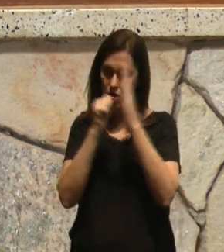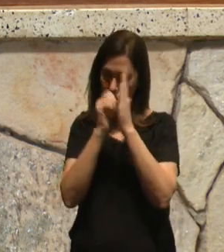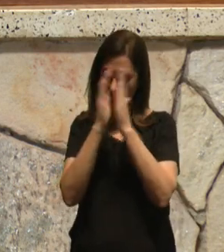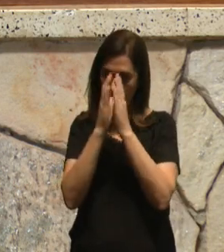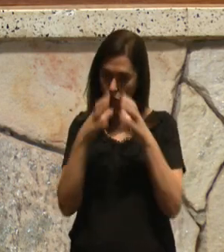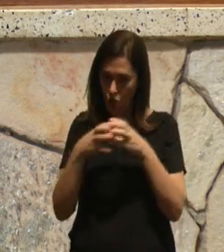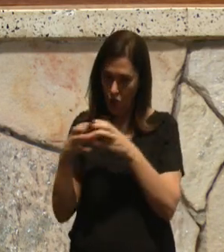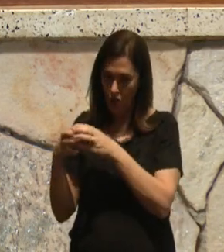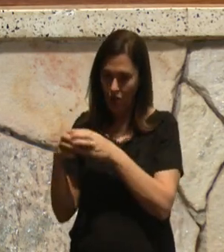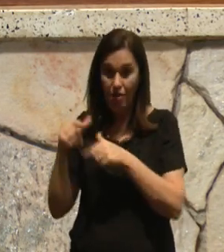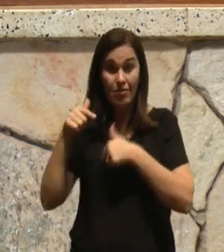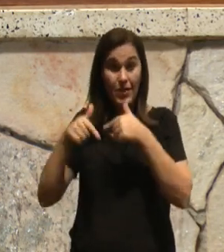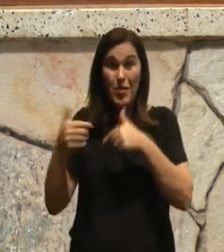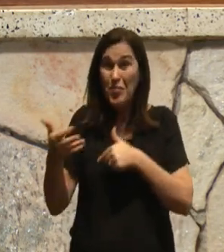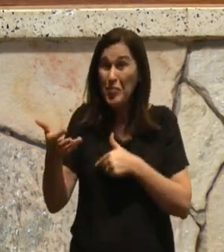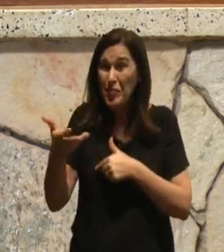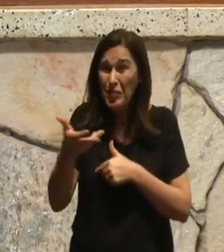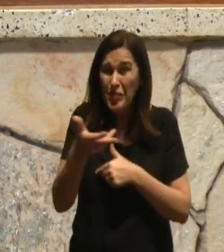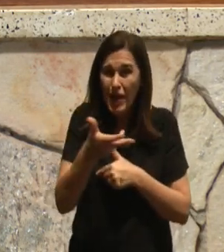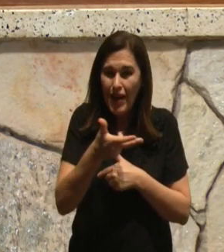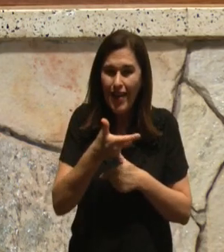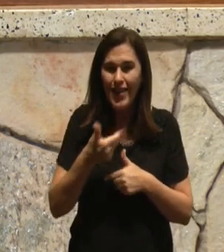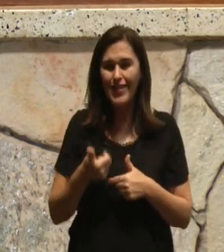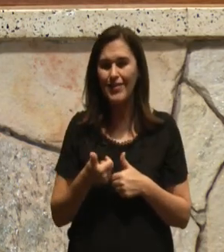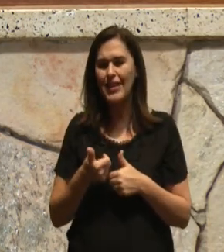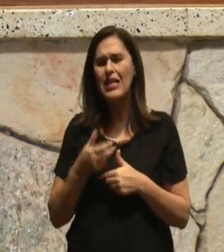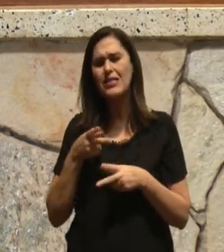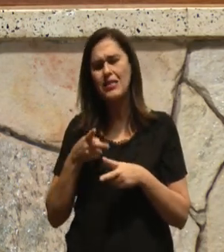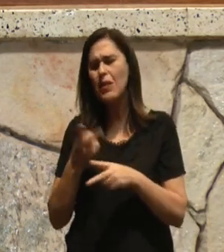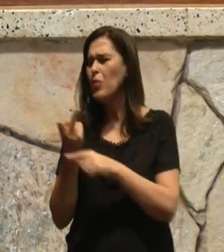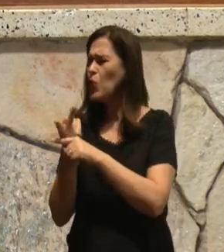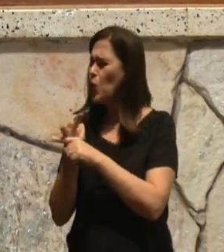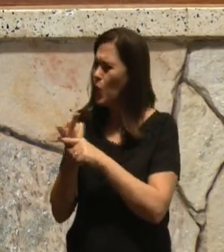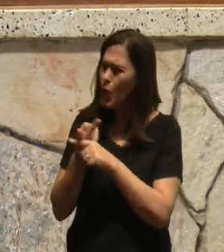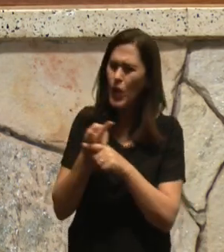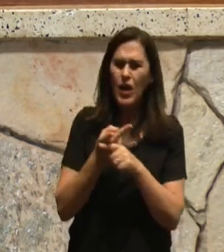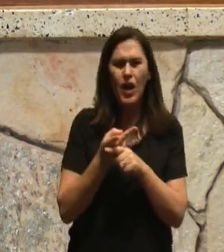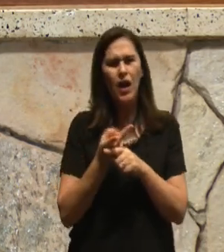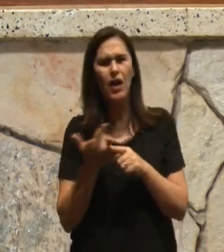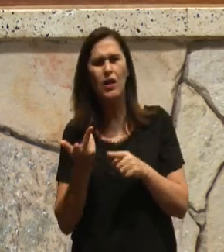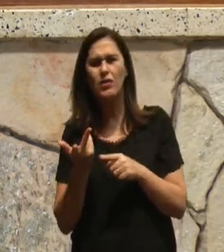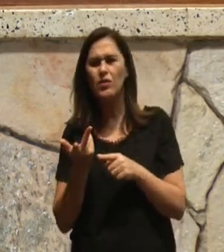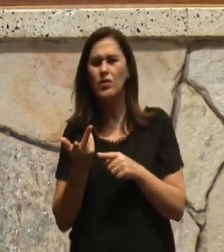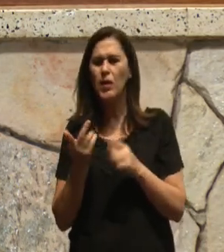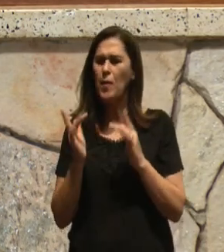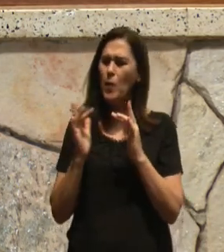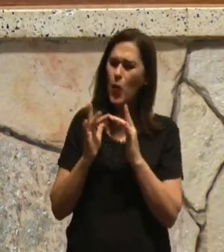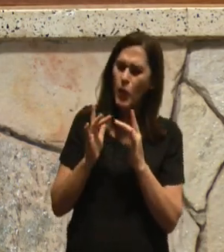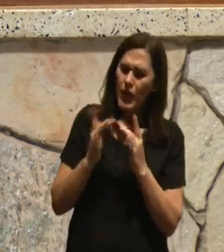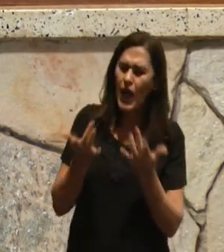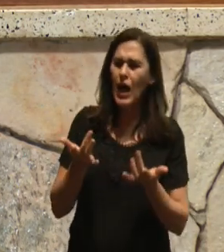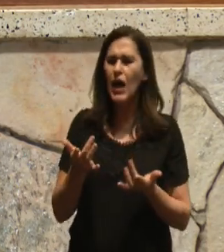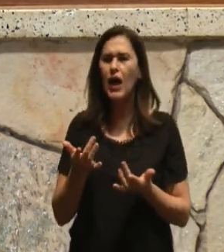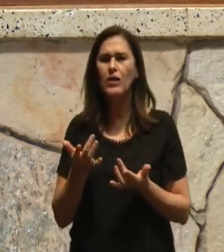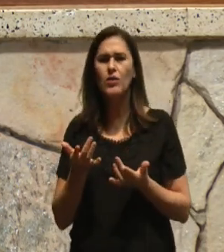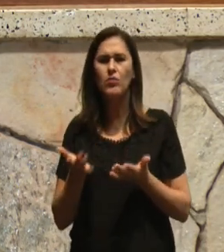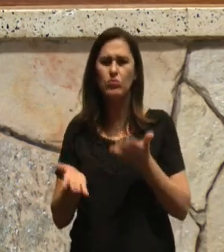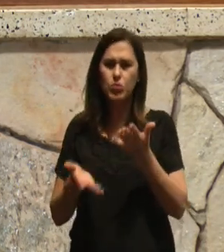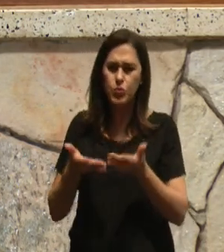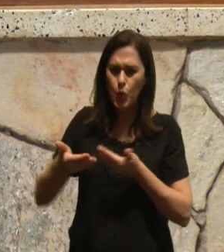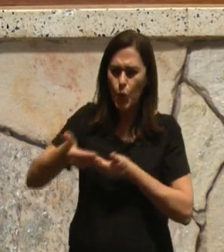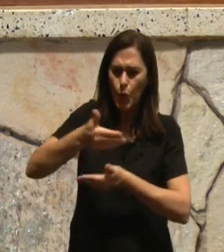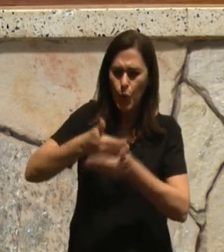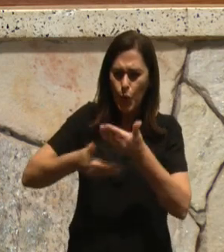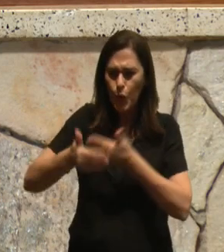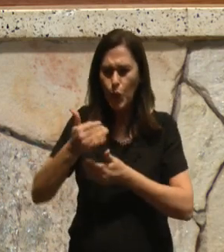têm feito um trabalho maravilhoso com as irmãs, sempre procurando, de alguma forma, estar sempre próximo, promovendo